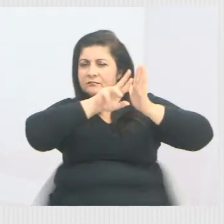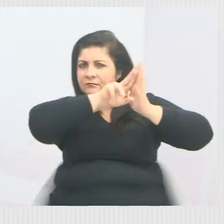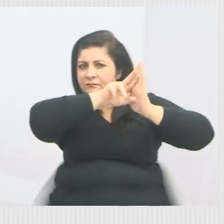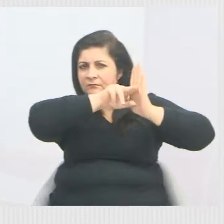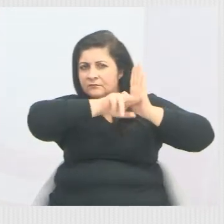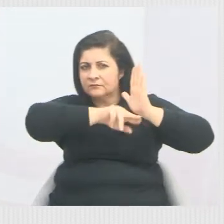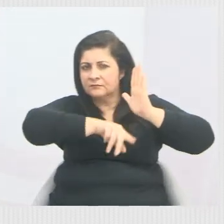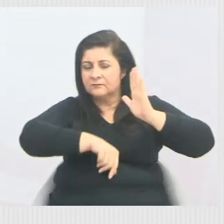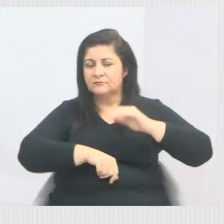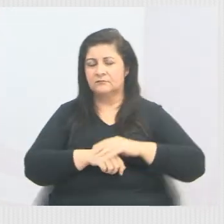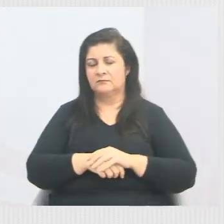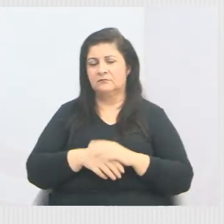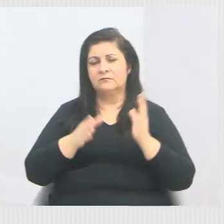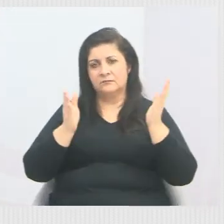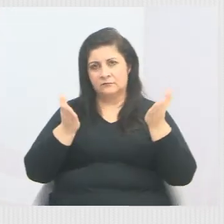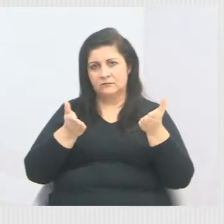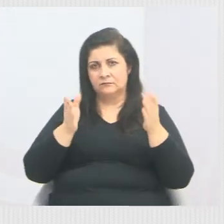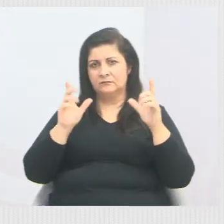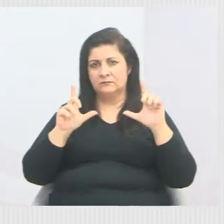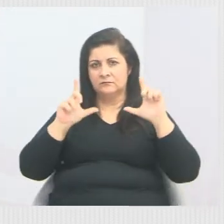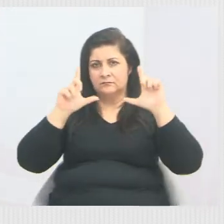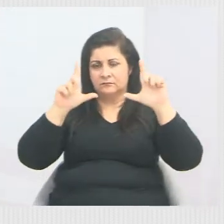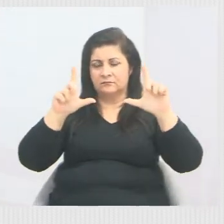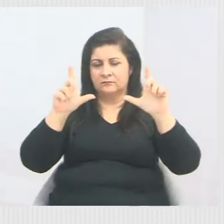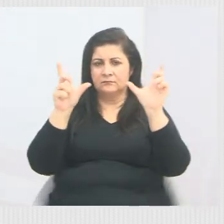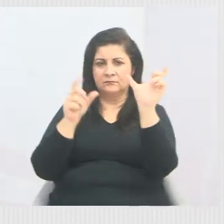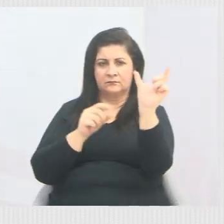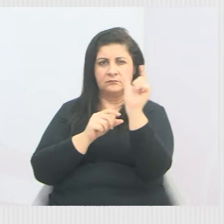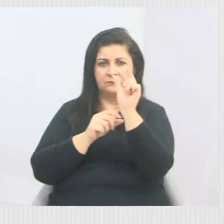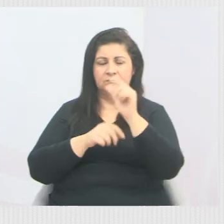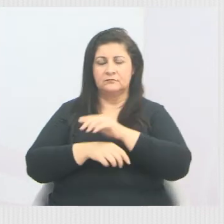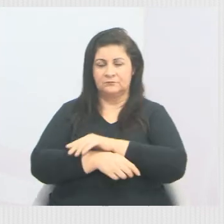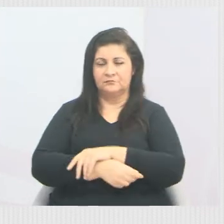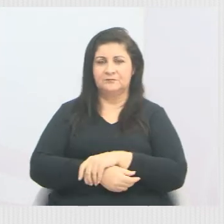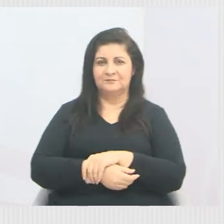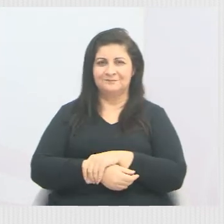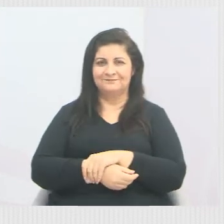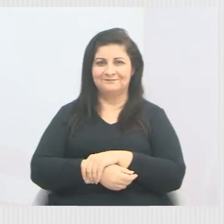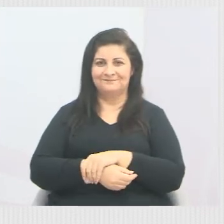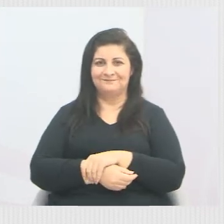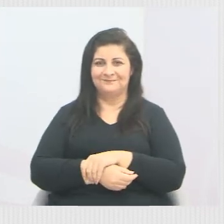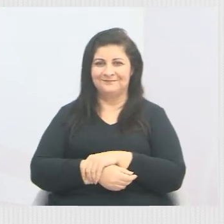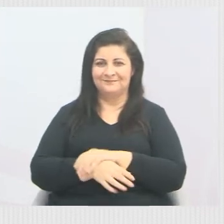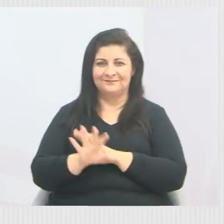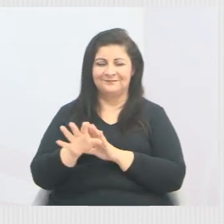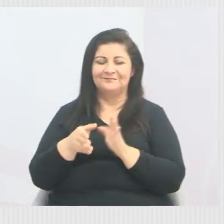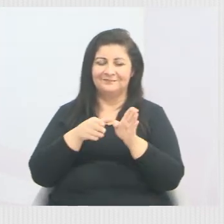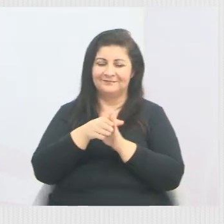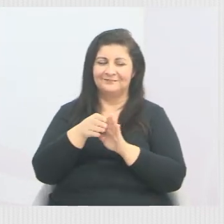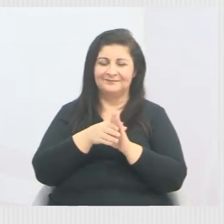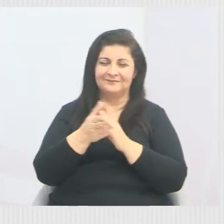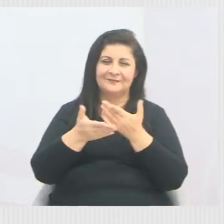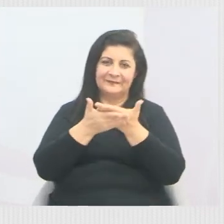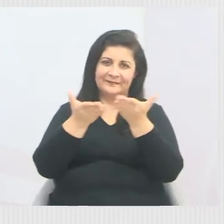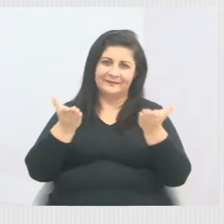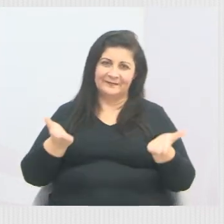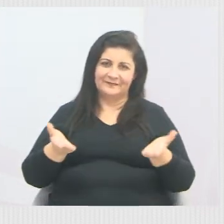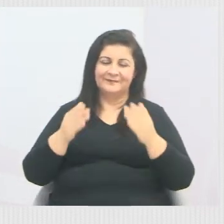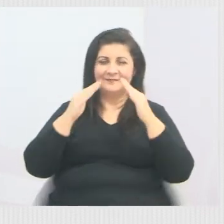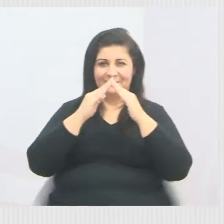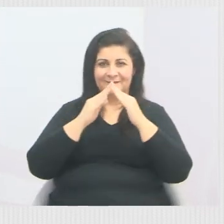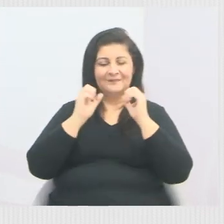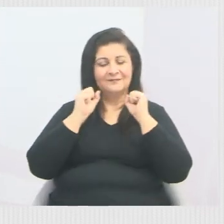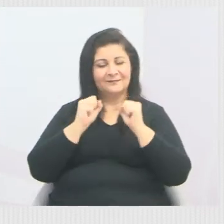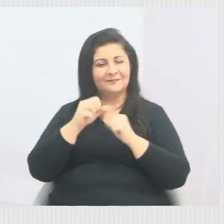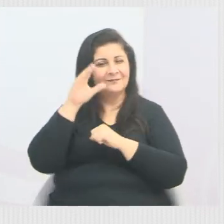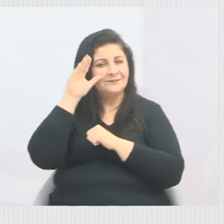Aqui foi uma apresentação mais resumida daquilo que trouxemos para vocês. Então fica a dica para vocês aí que estão em casa e